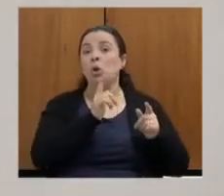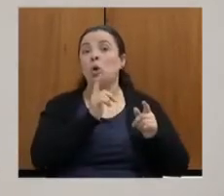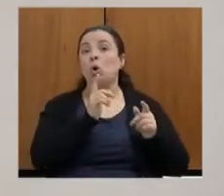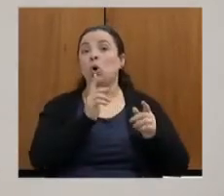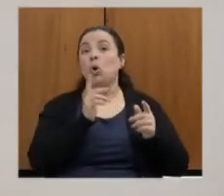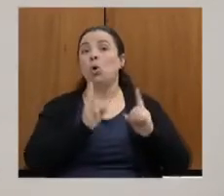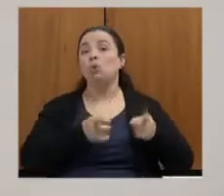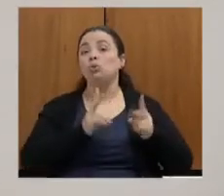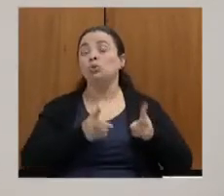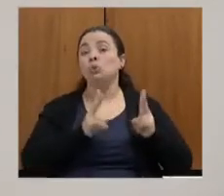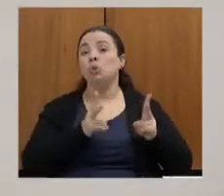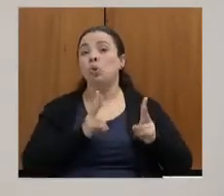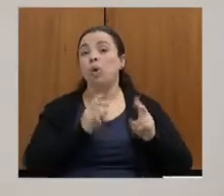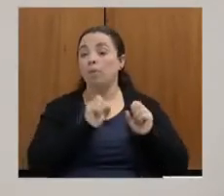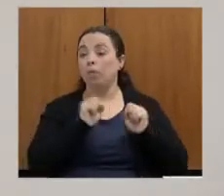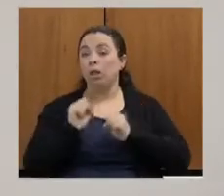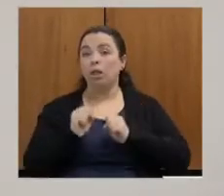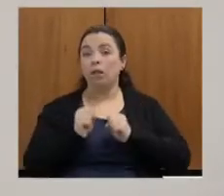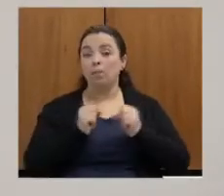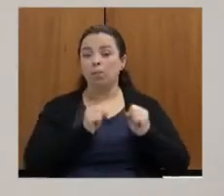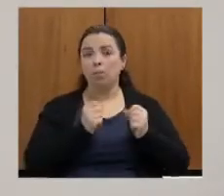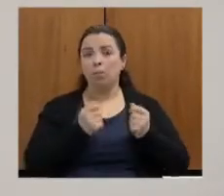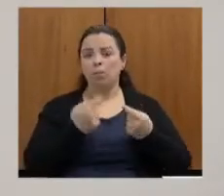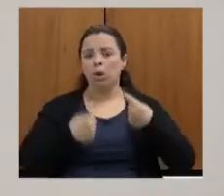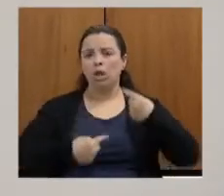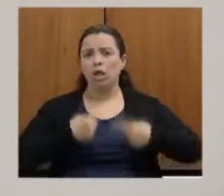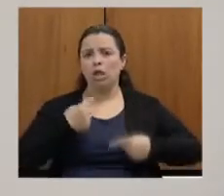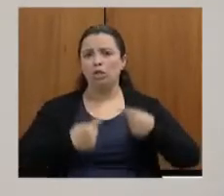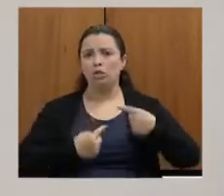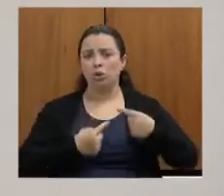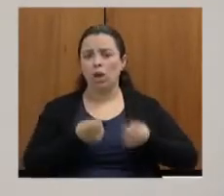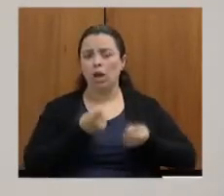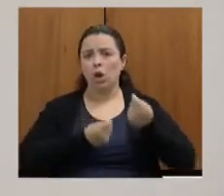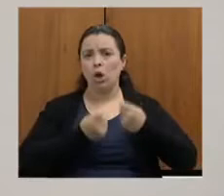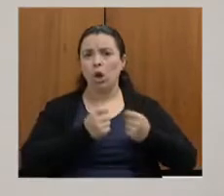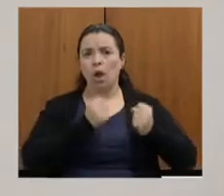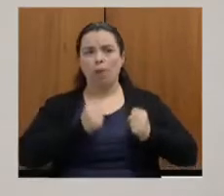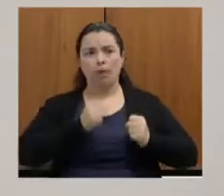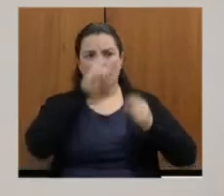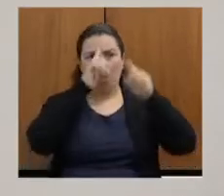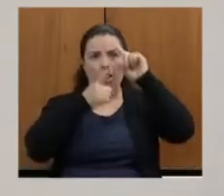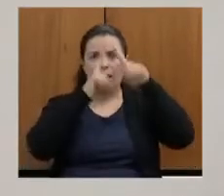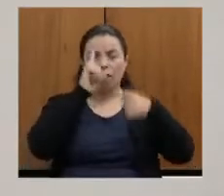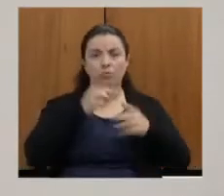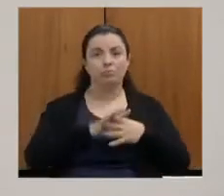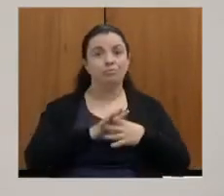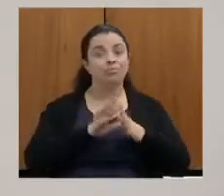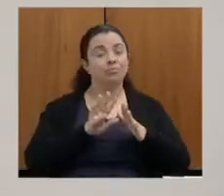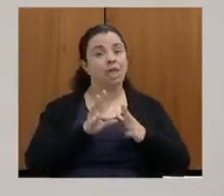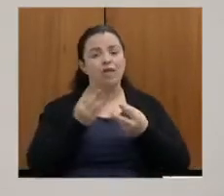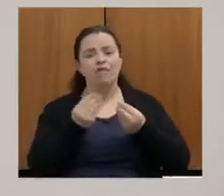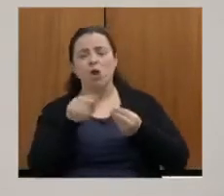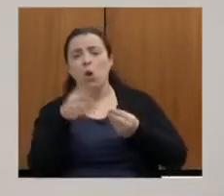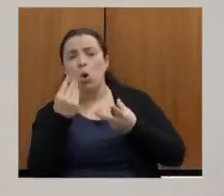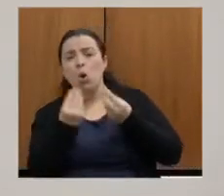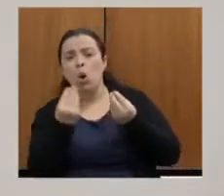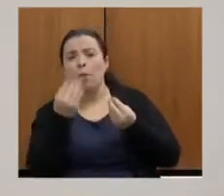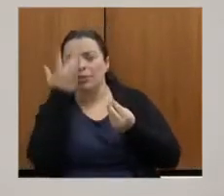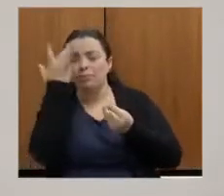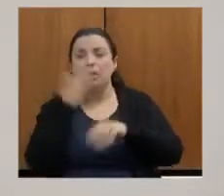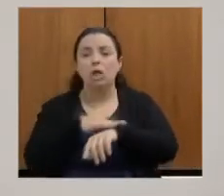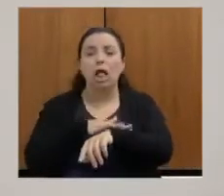aqui no estado e como é a vida concreta das pessoas com situações que